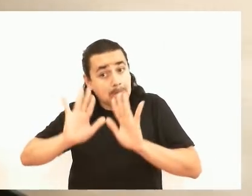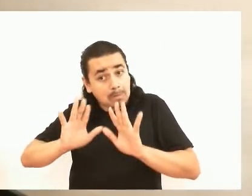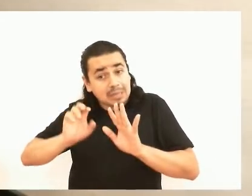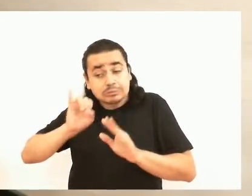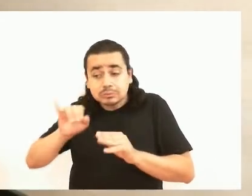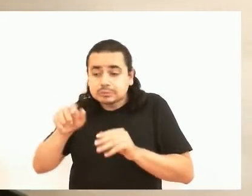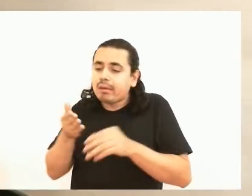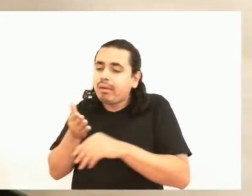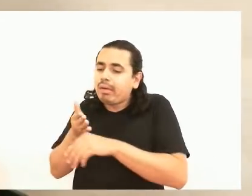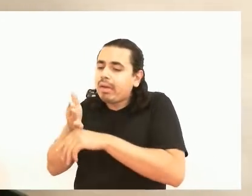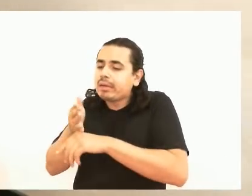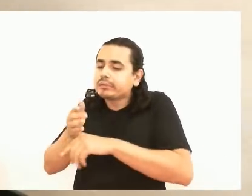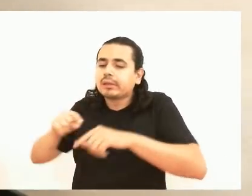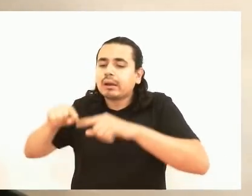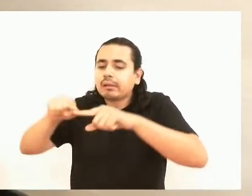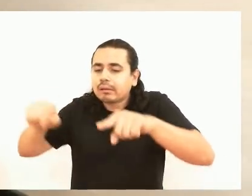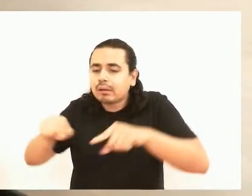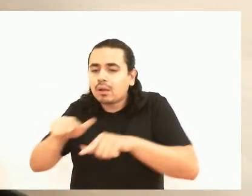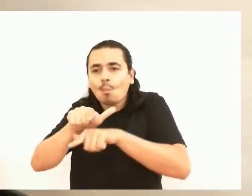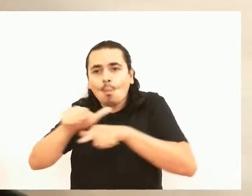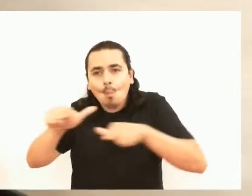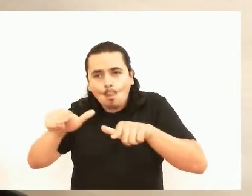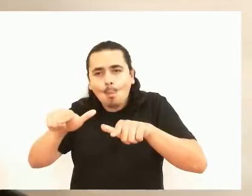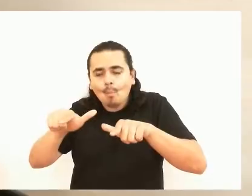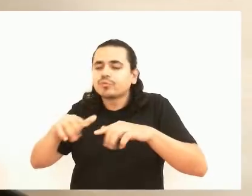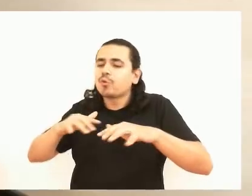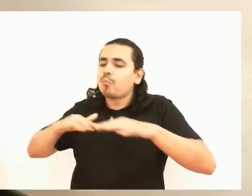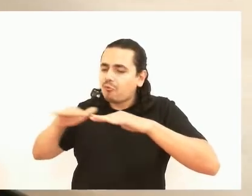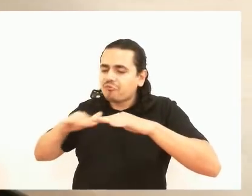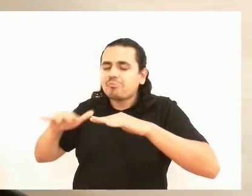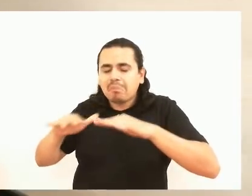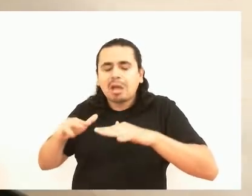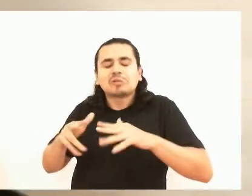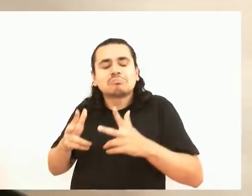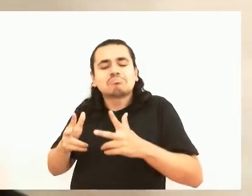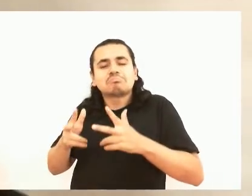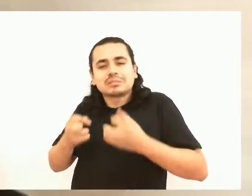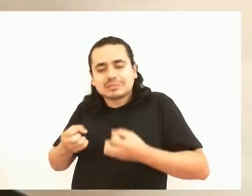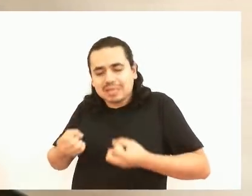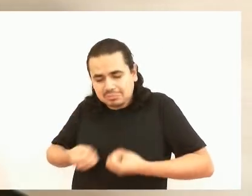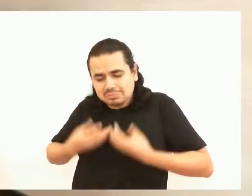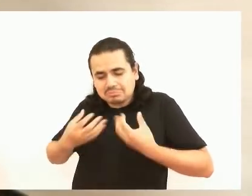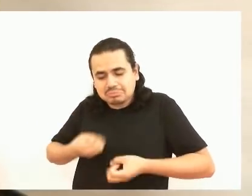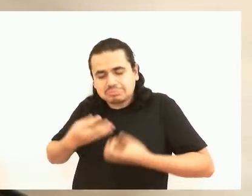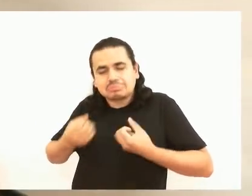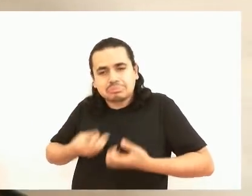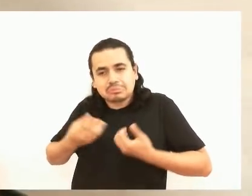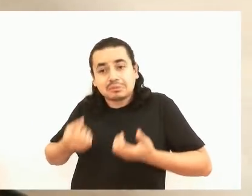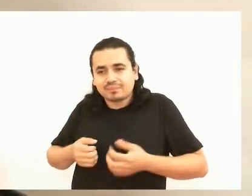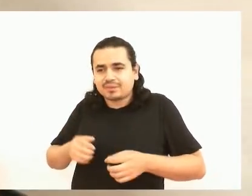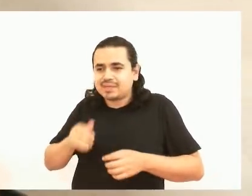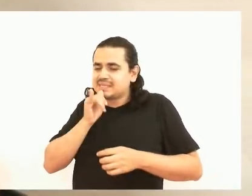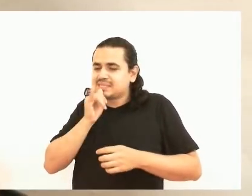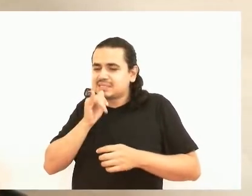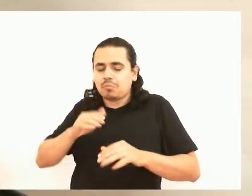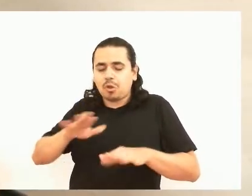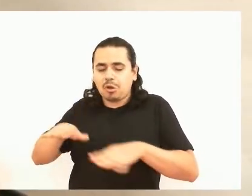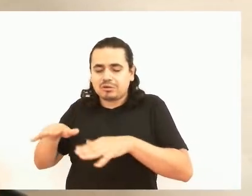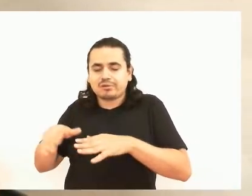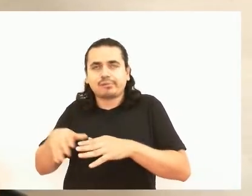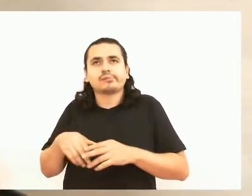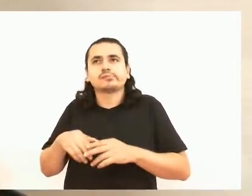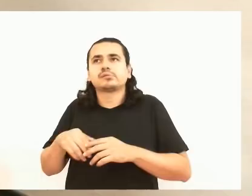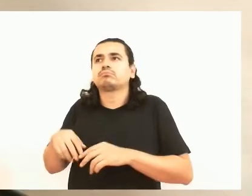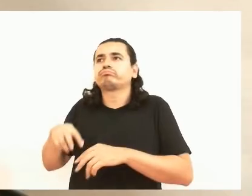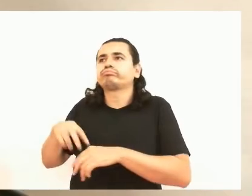entra no espaço vazio você já é convidado pelo movimento nem que seja se a criança 3 que chega com a mão no bolso